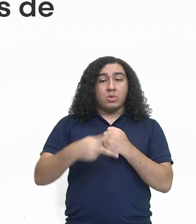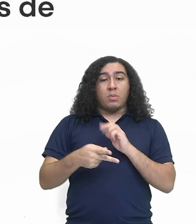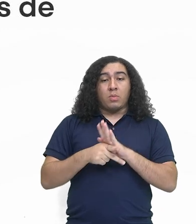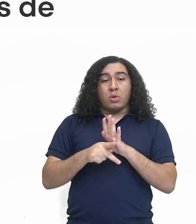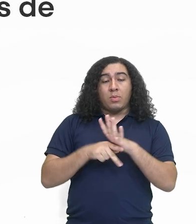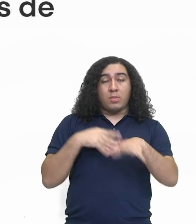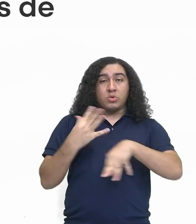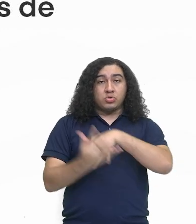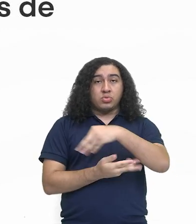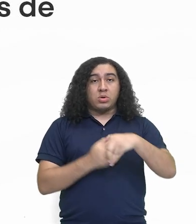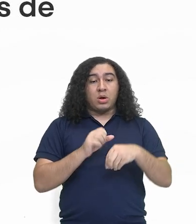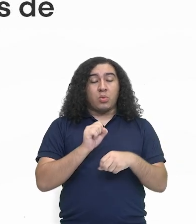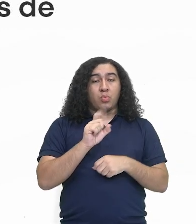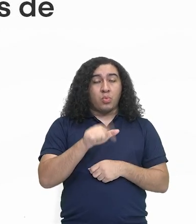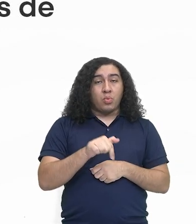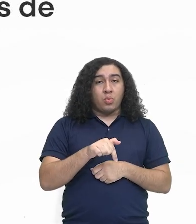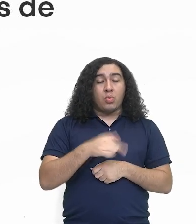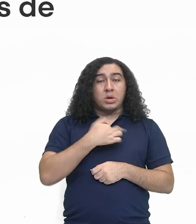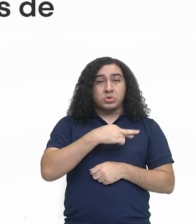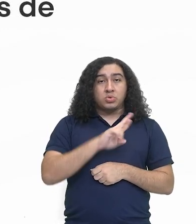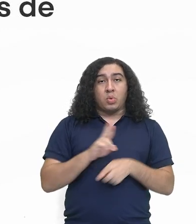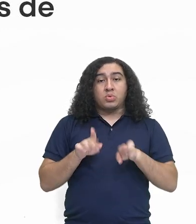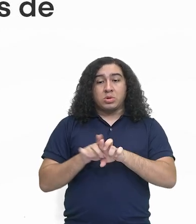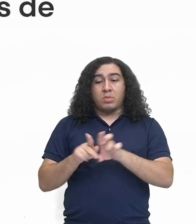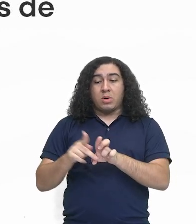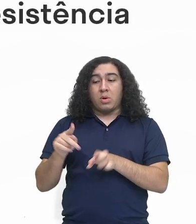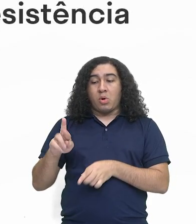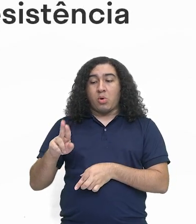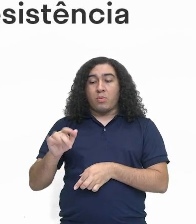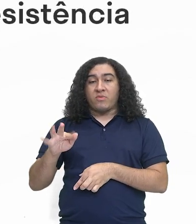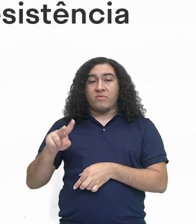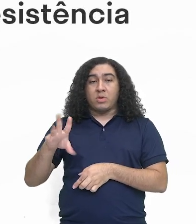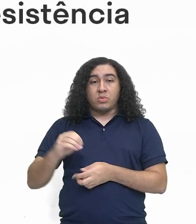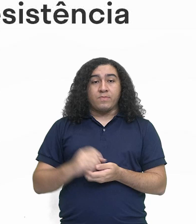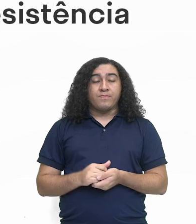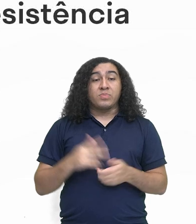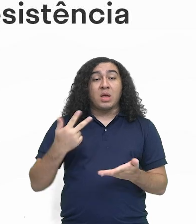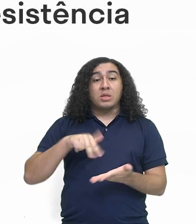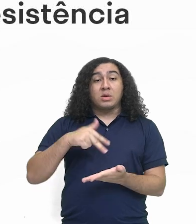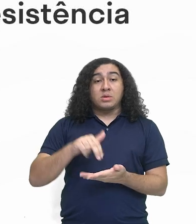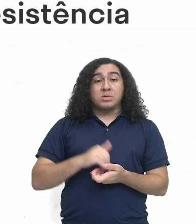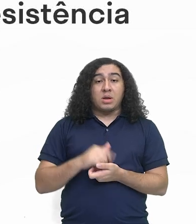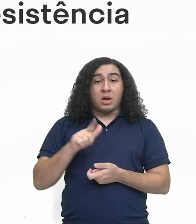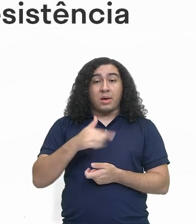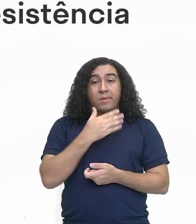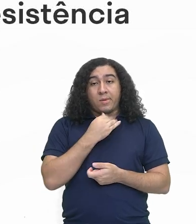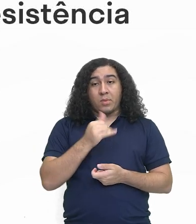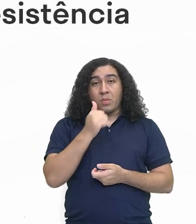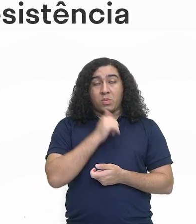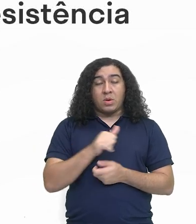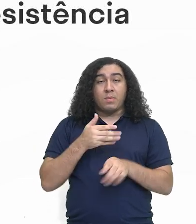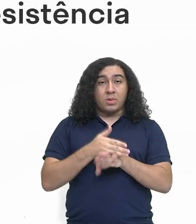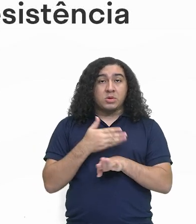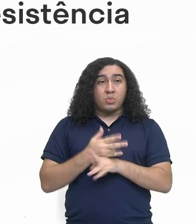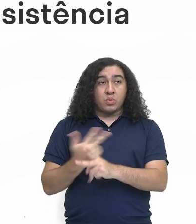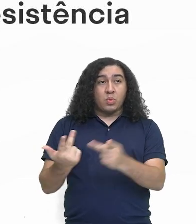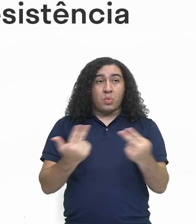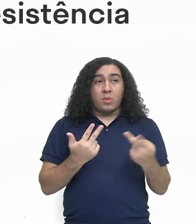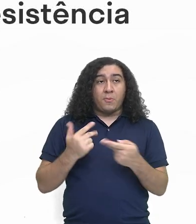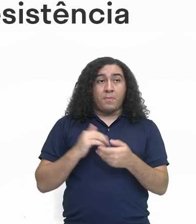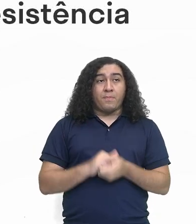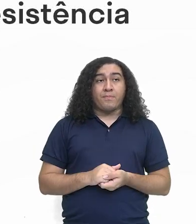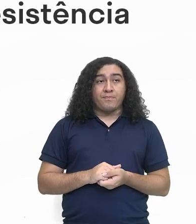entre o sagrado e o profano. E a dança, como é que se dá? Através de homens e mulheres participando de